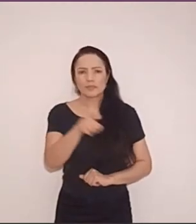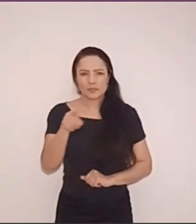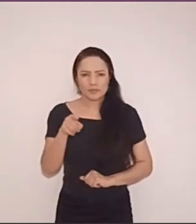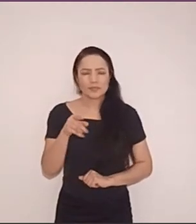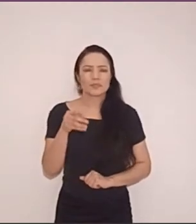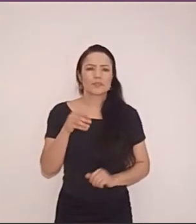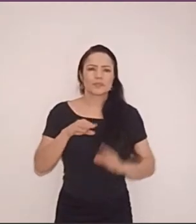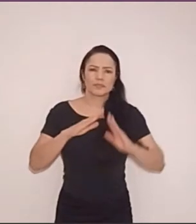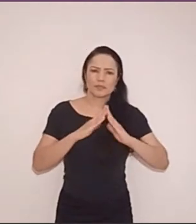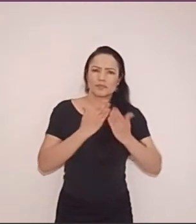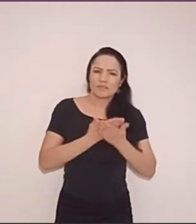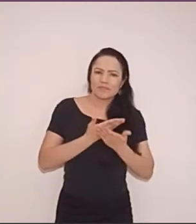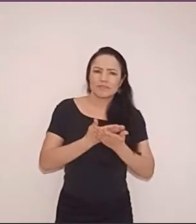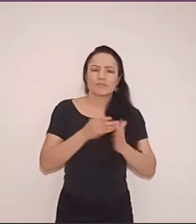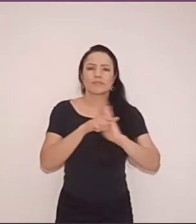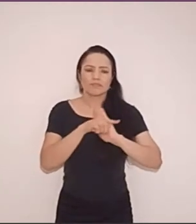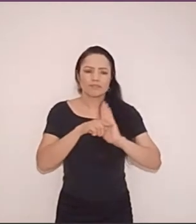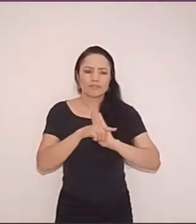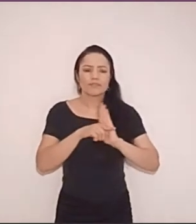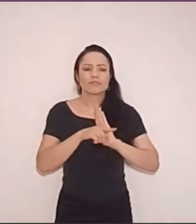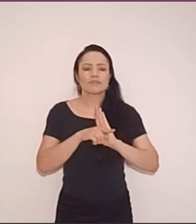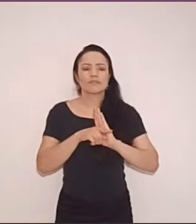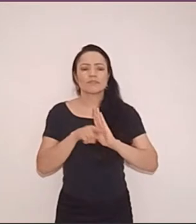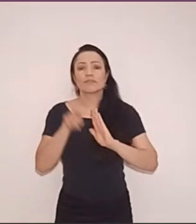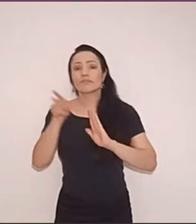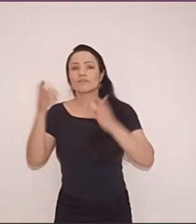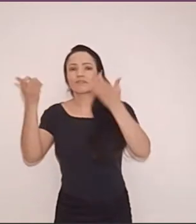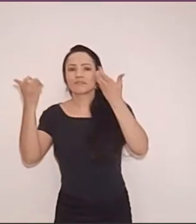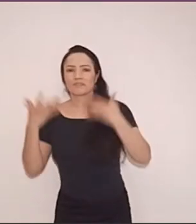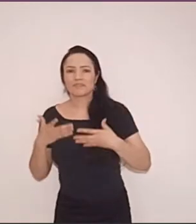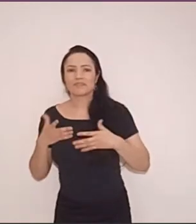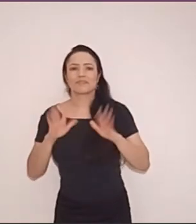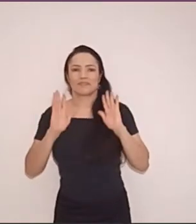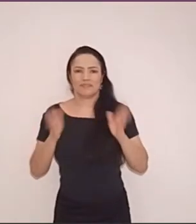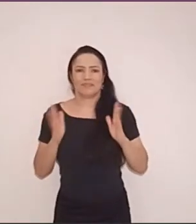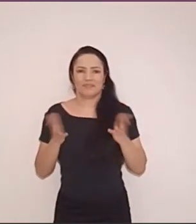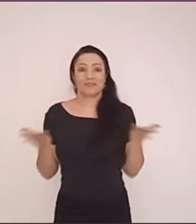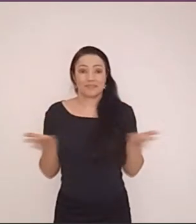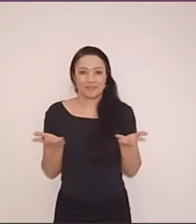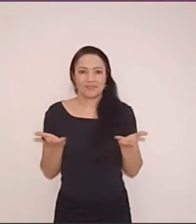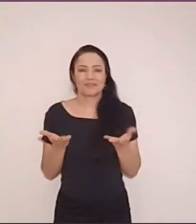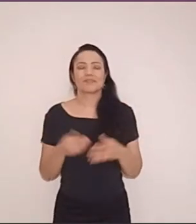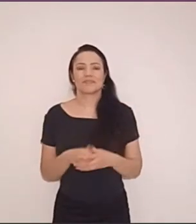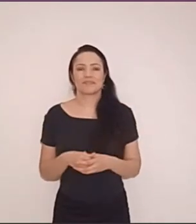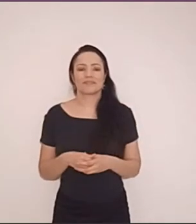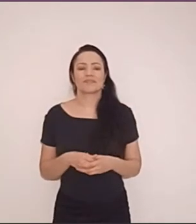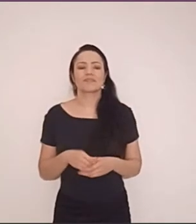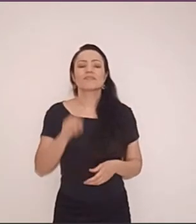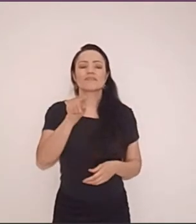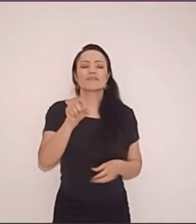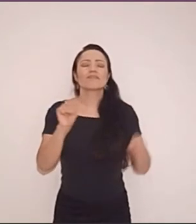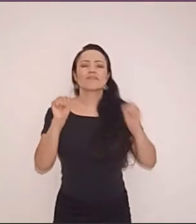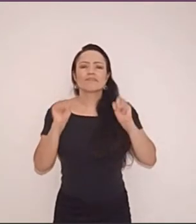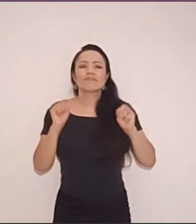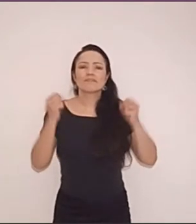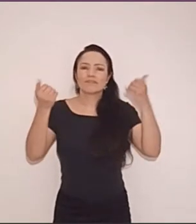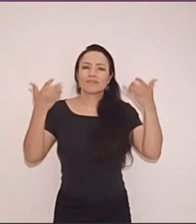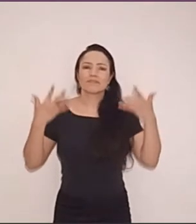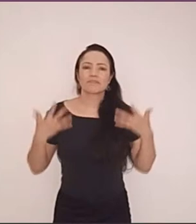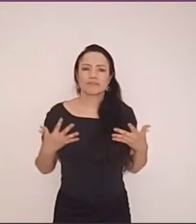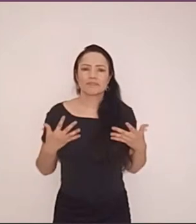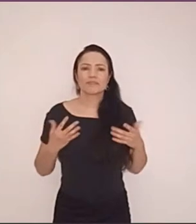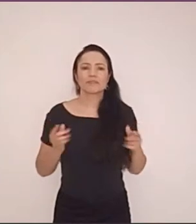escrevivências na e diante tudo que foi colocado aí pela preta Rara pelo negro bispo por essas provocações do que você poderia nos dizer